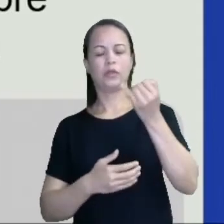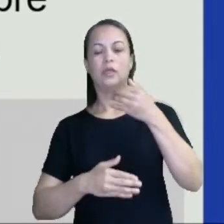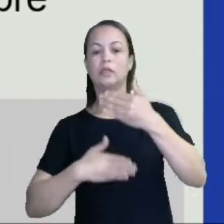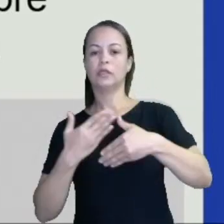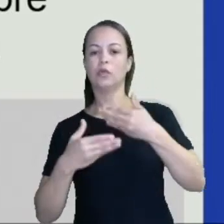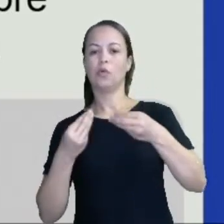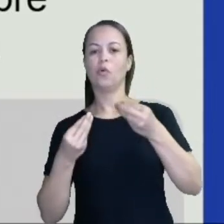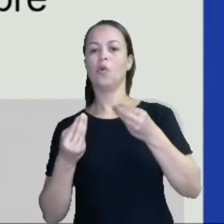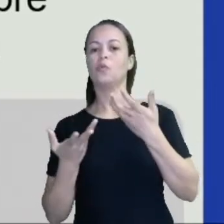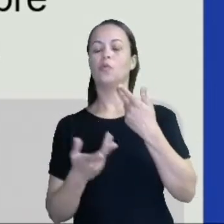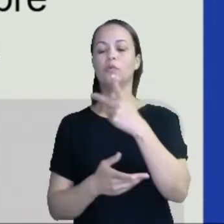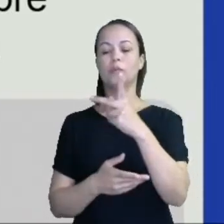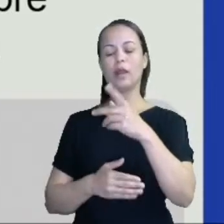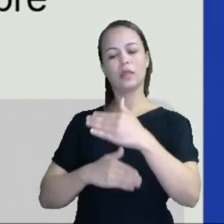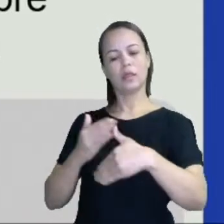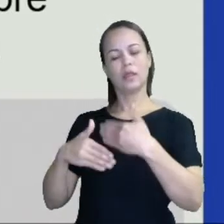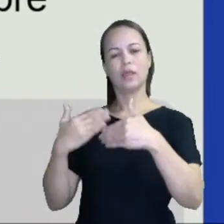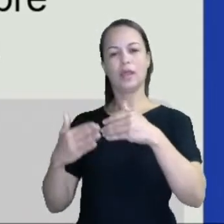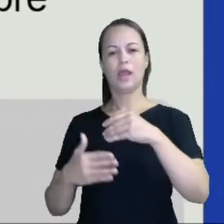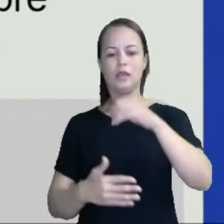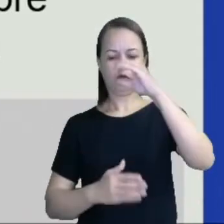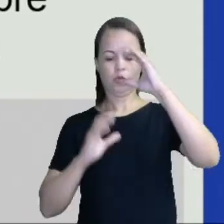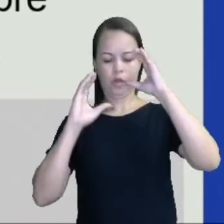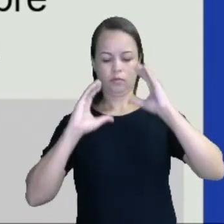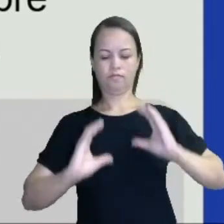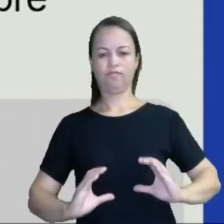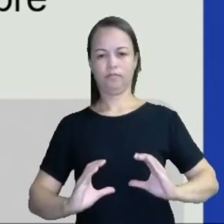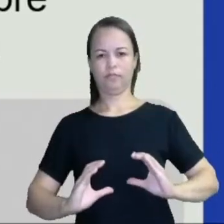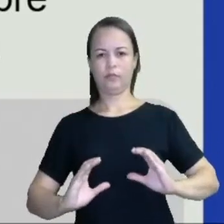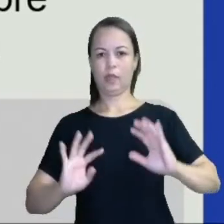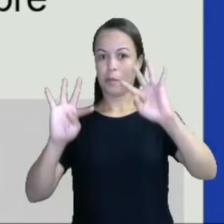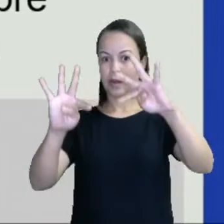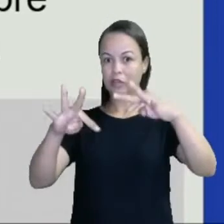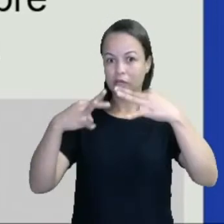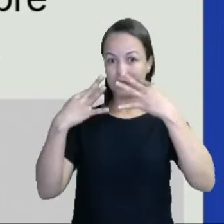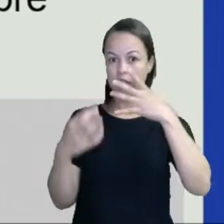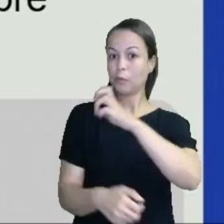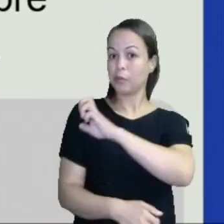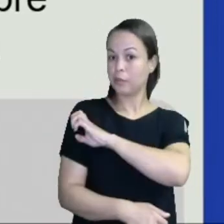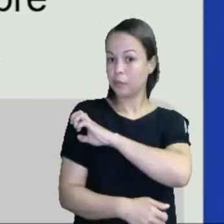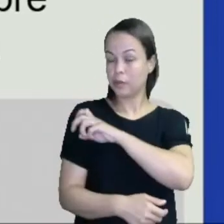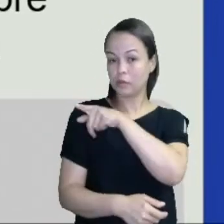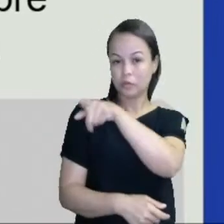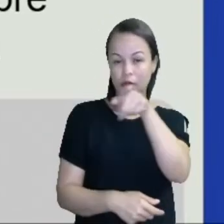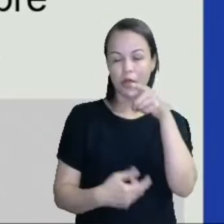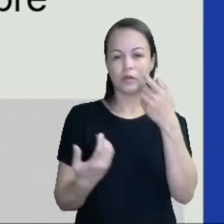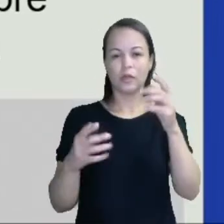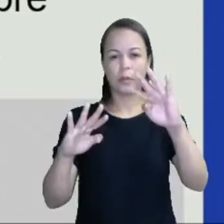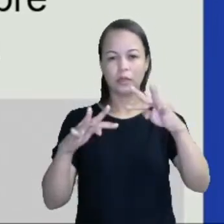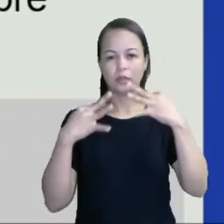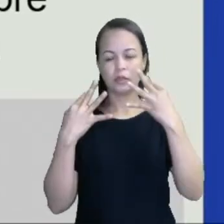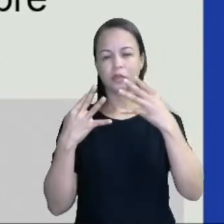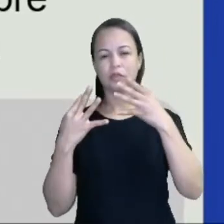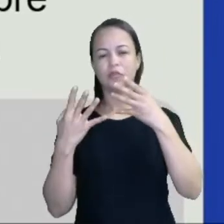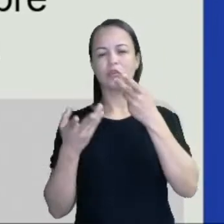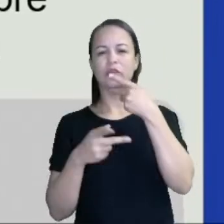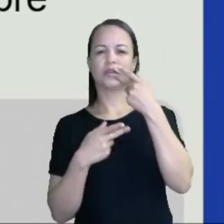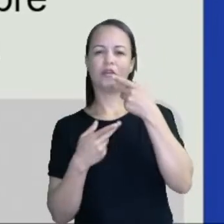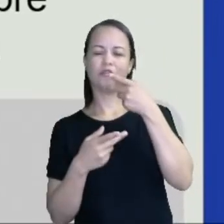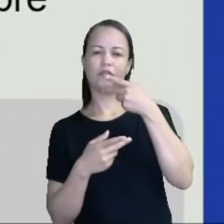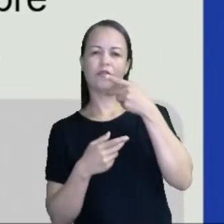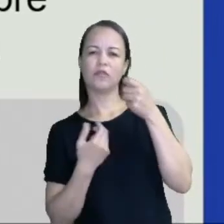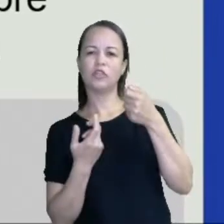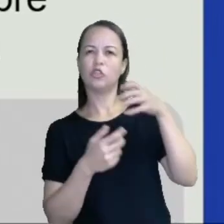sua cidadania. Presta atenção, quinto ano. Presta atenção que você já tem que ser responsável pelo aquilo que você escuta e pelo aquilo que você